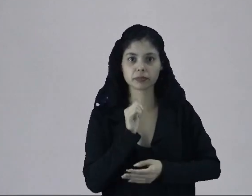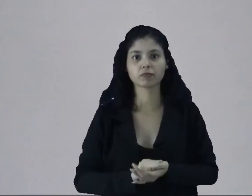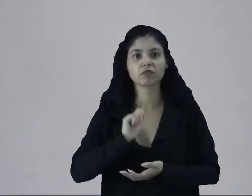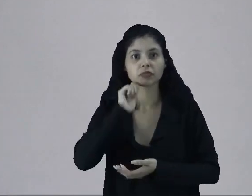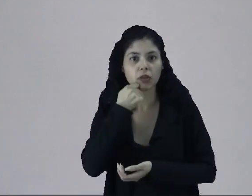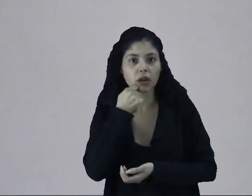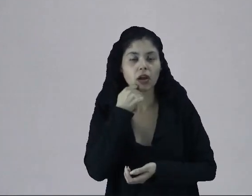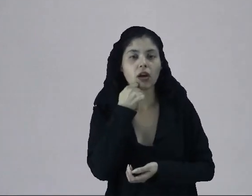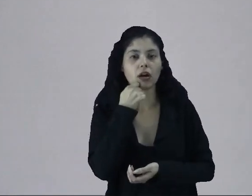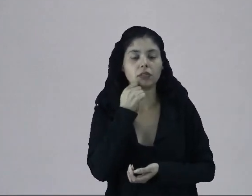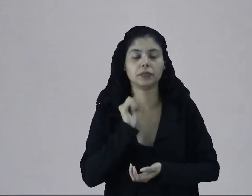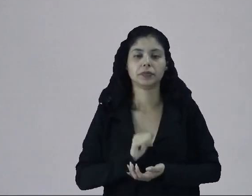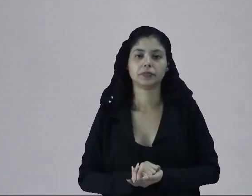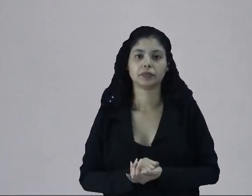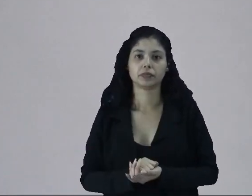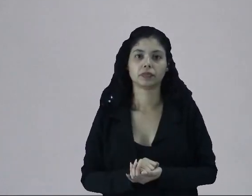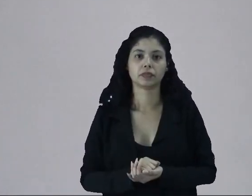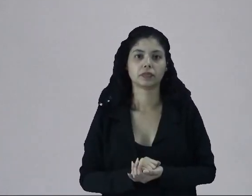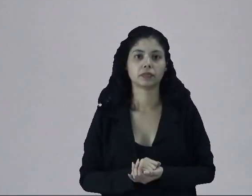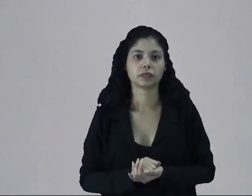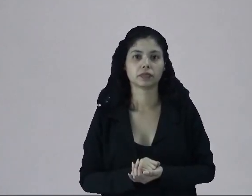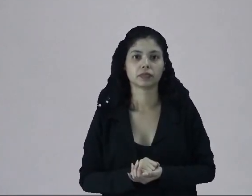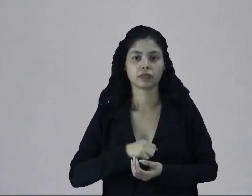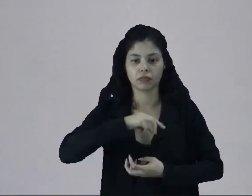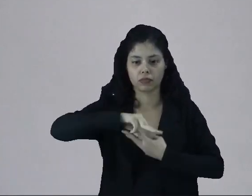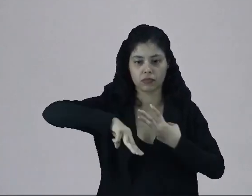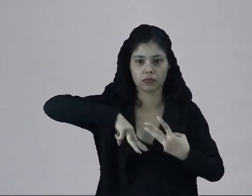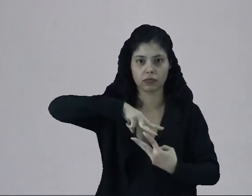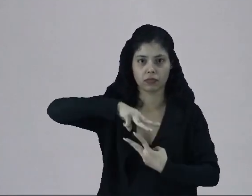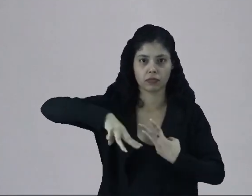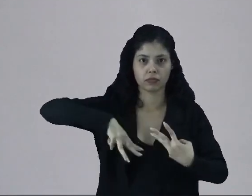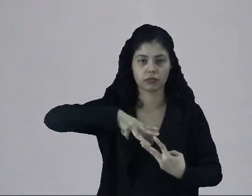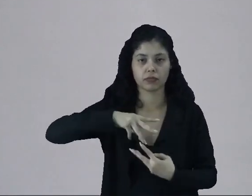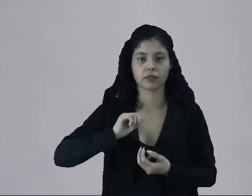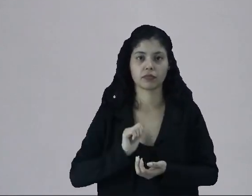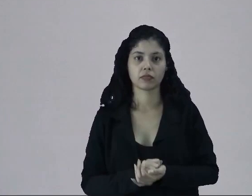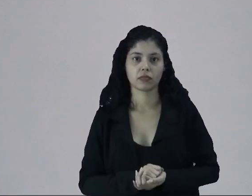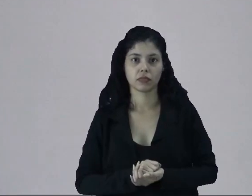pão, o macarrão, todo